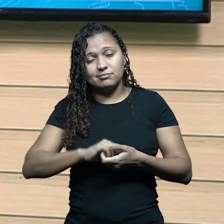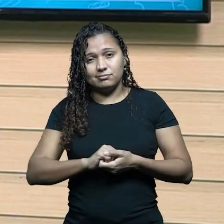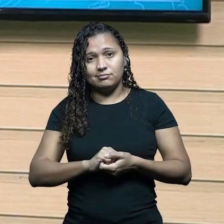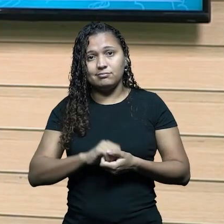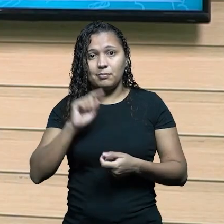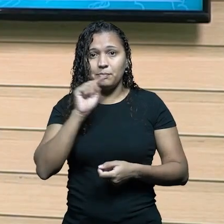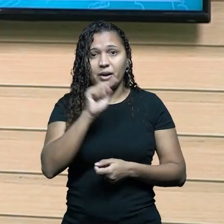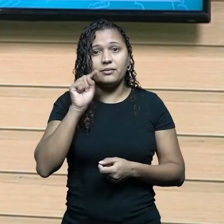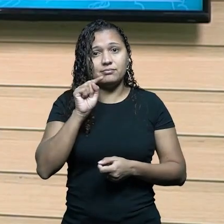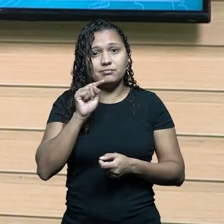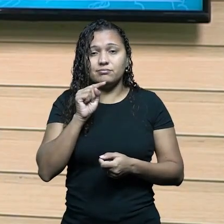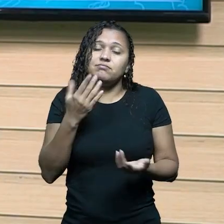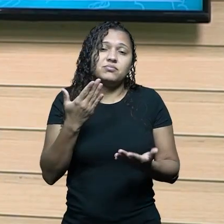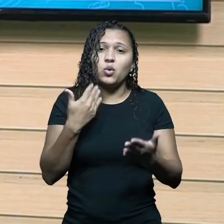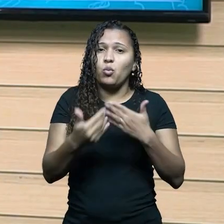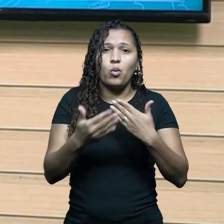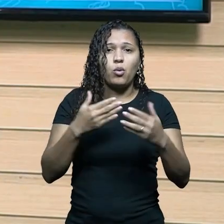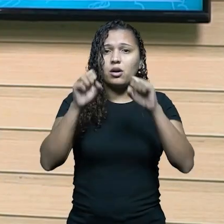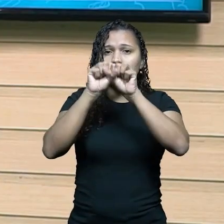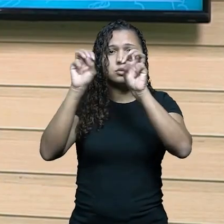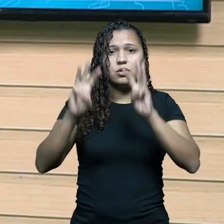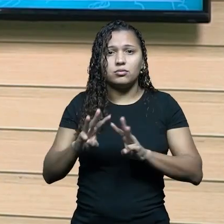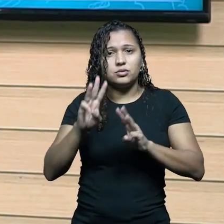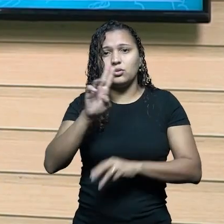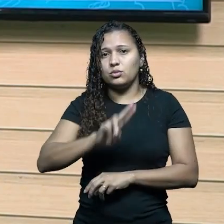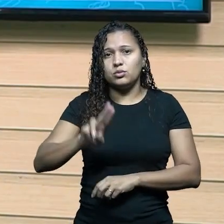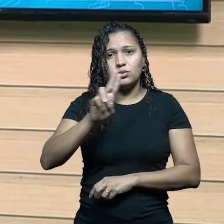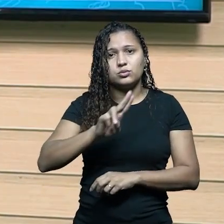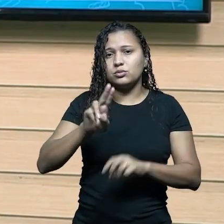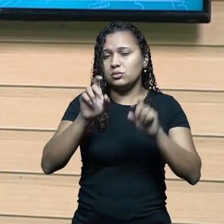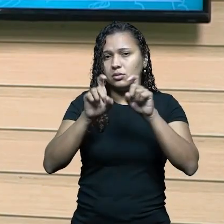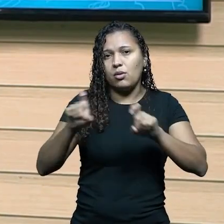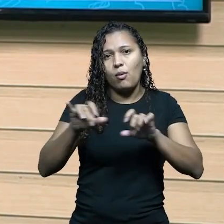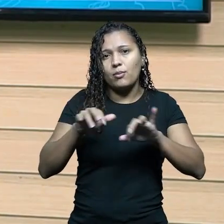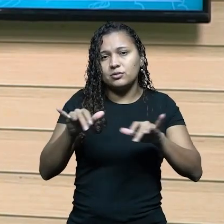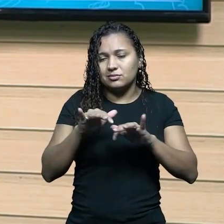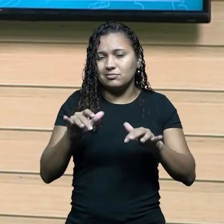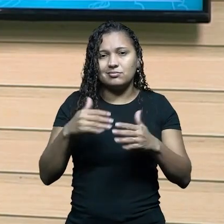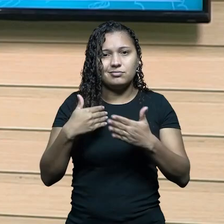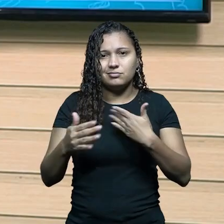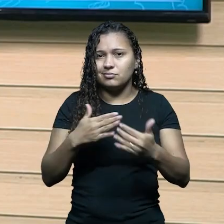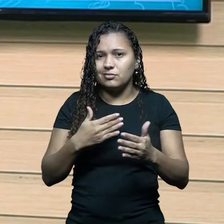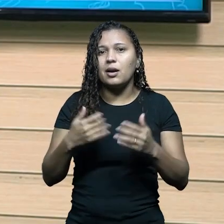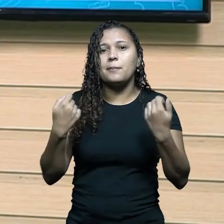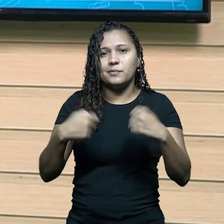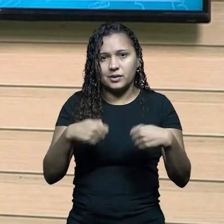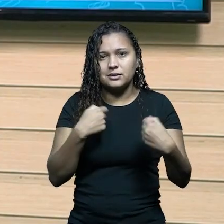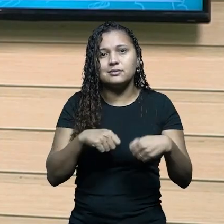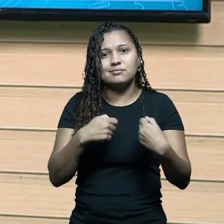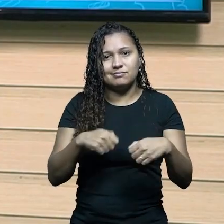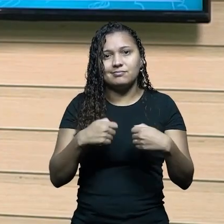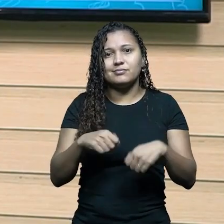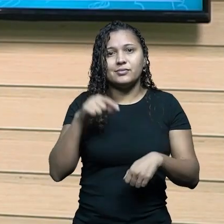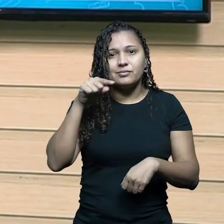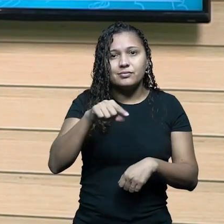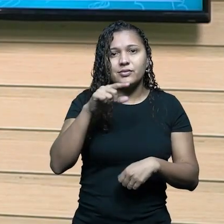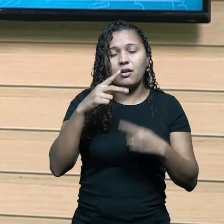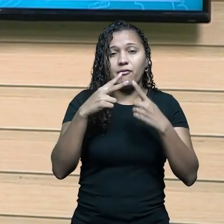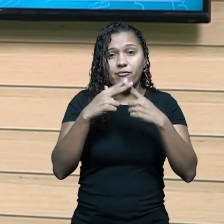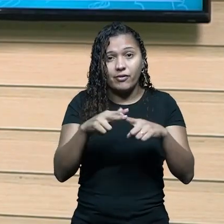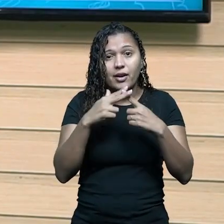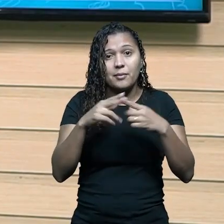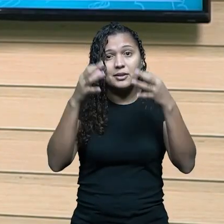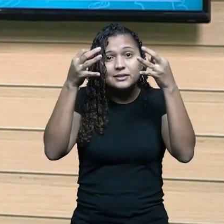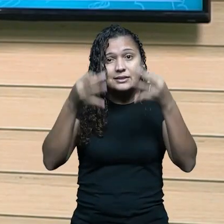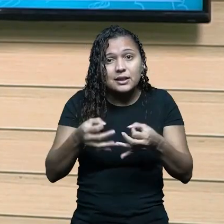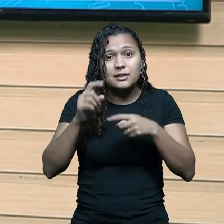utilizar. Funciona como todo software qualquer que você use no computador. Tem que ser acionada